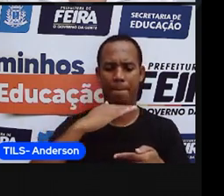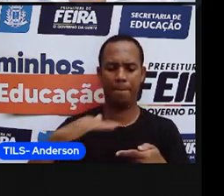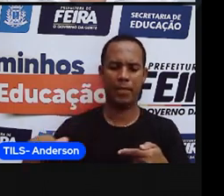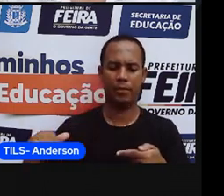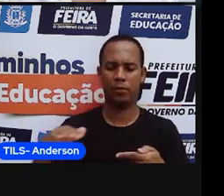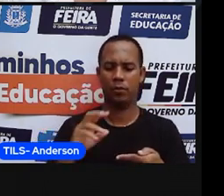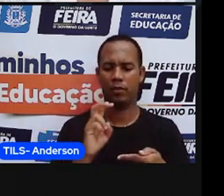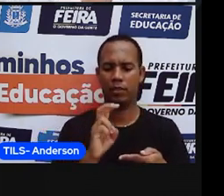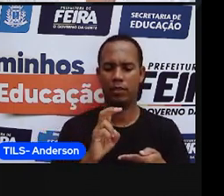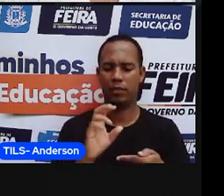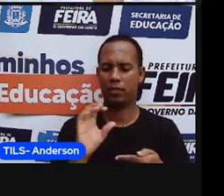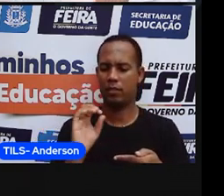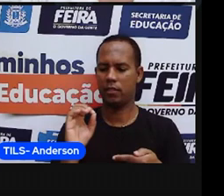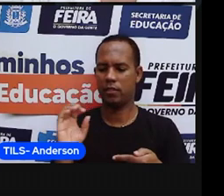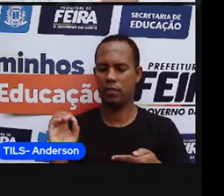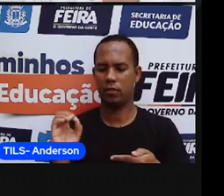quê?